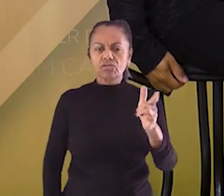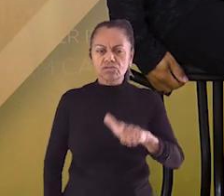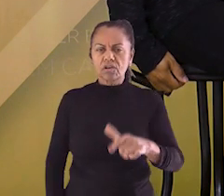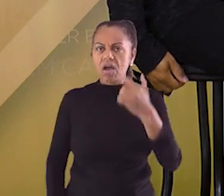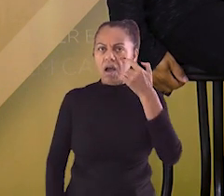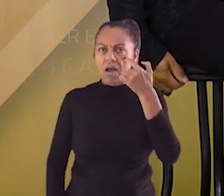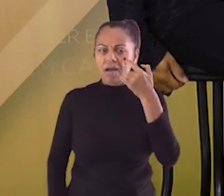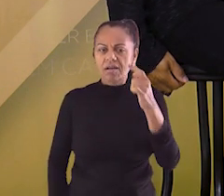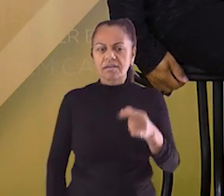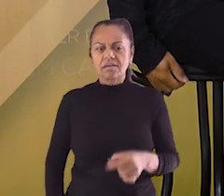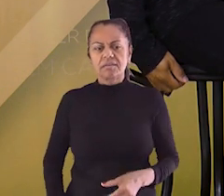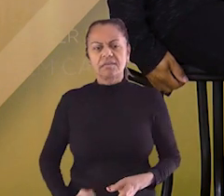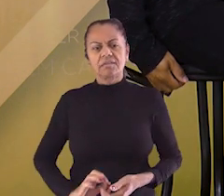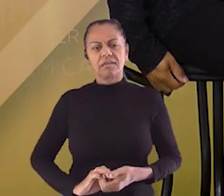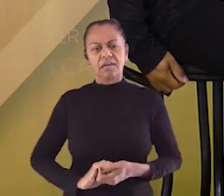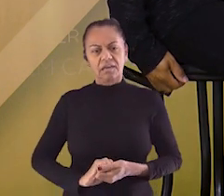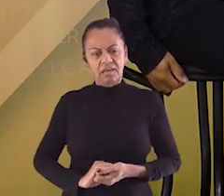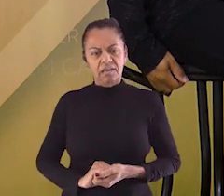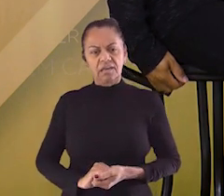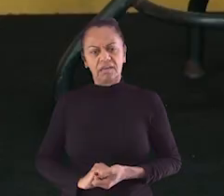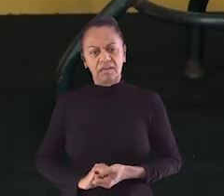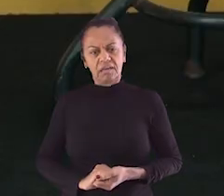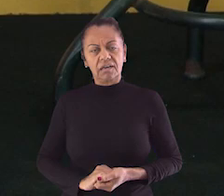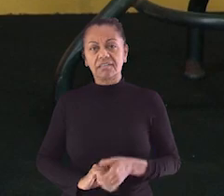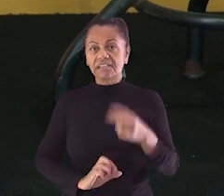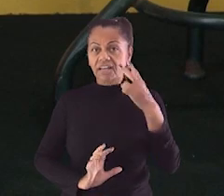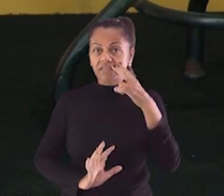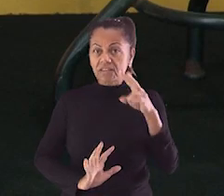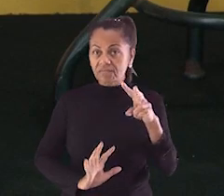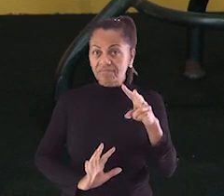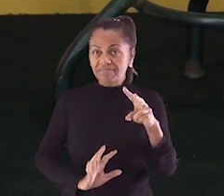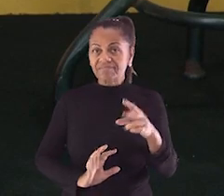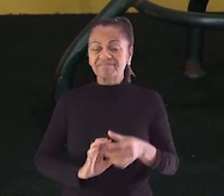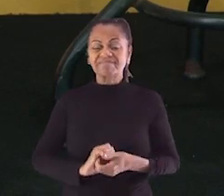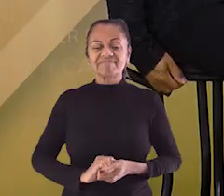Doeu? Diferente. De novo, hein?